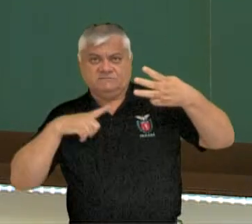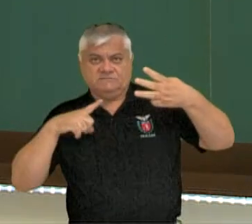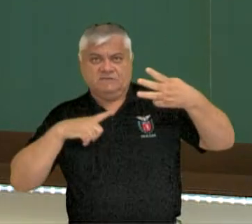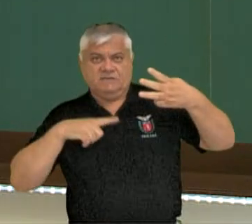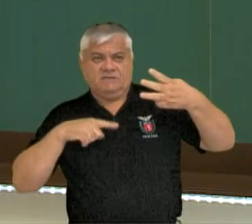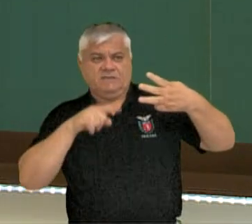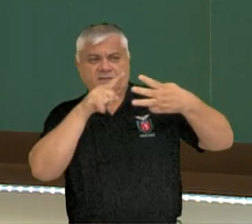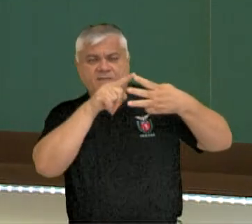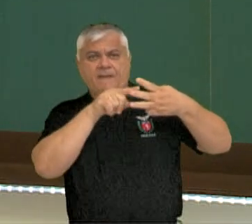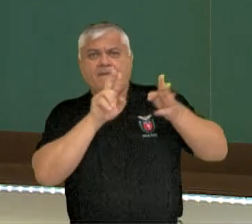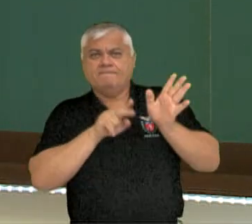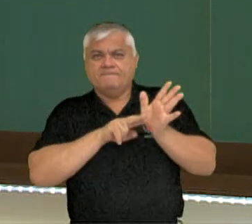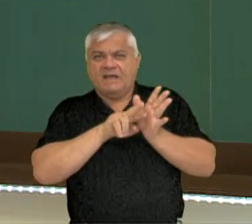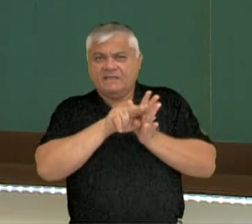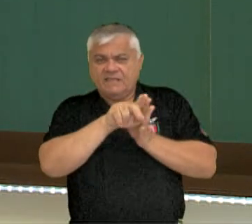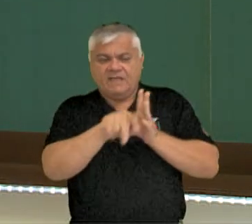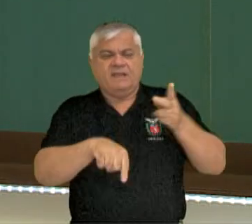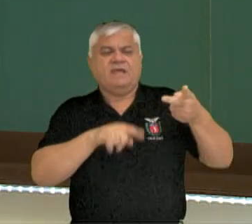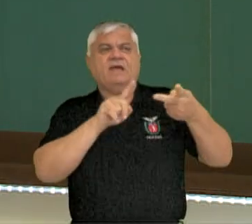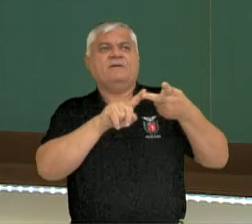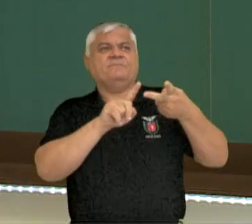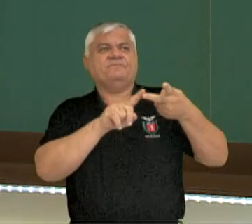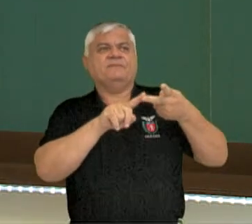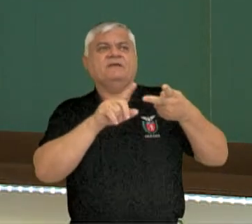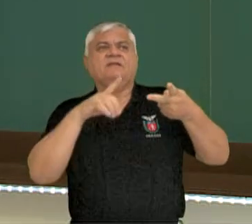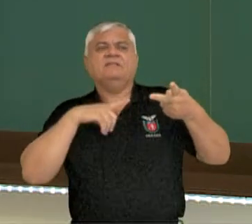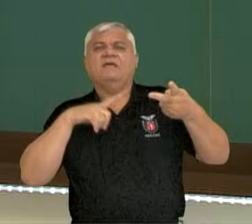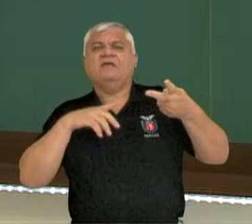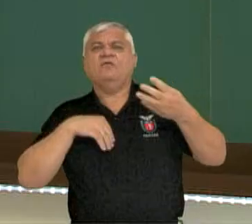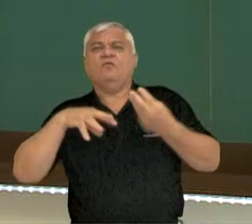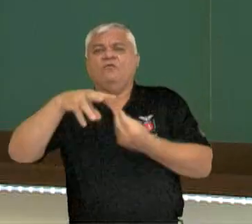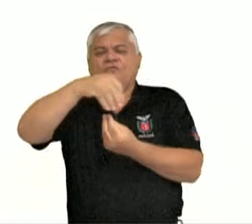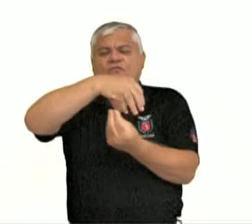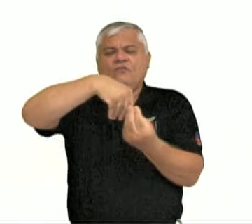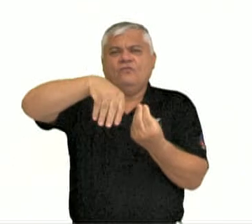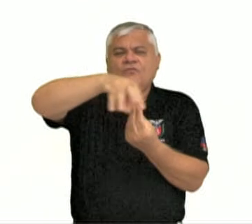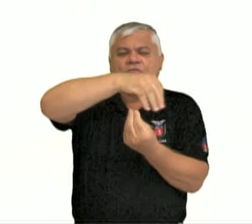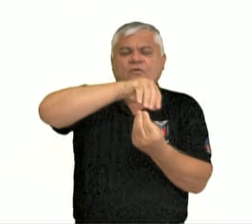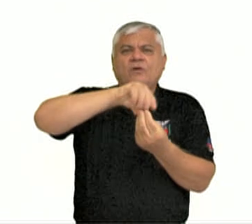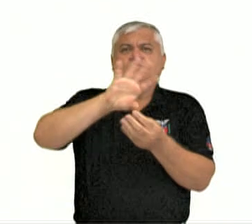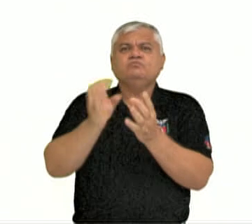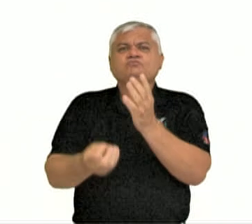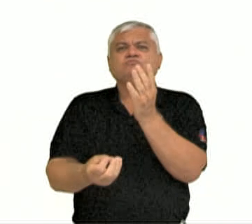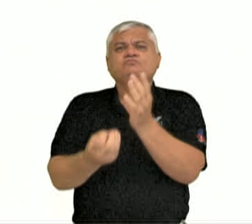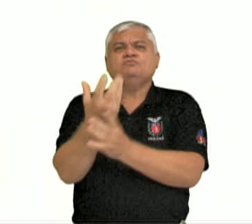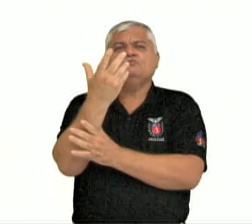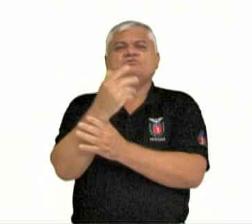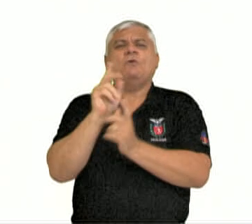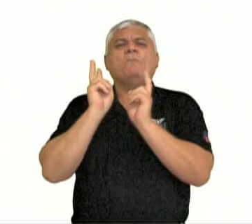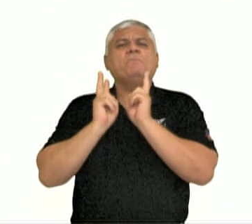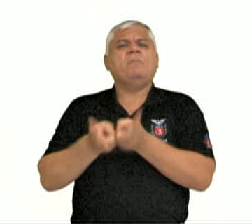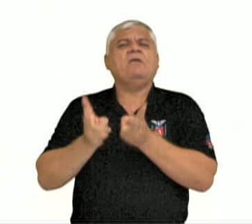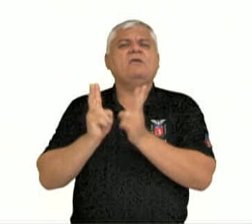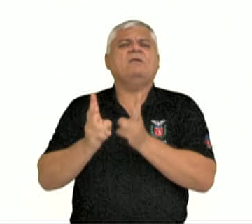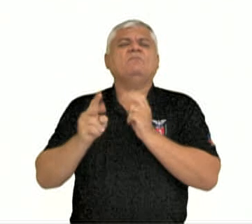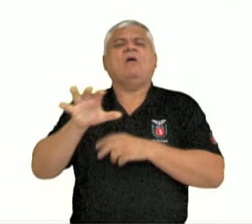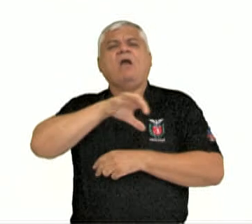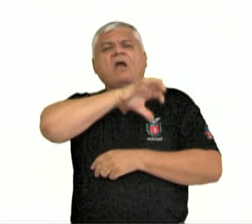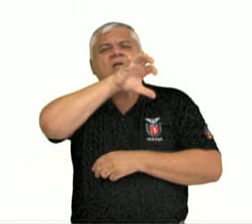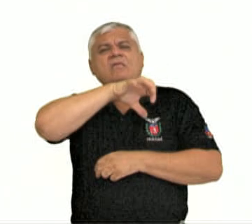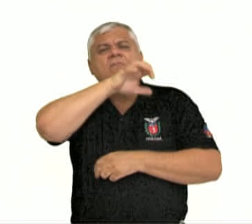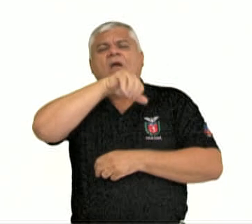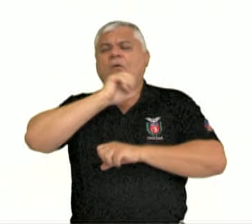bactéria, arca e eucária, nós temos então os fungos, que surgiram do mesmo nó que deu origem aos animais e